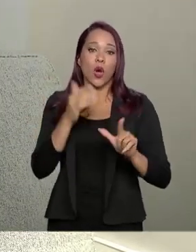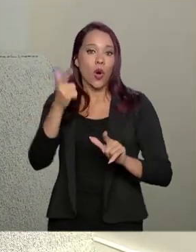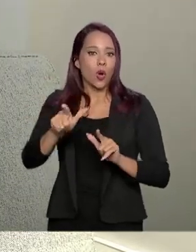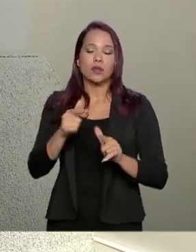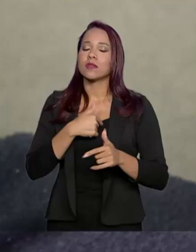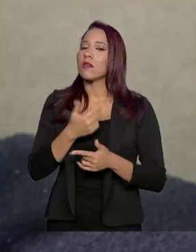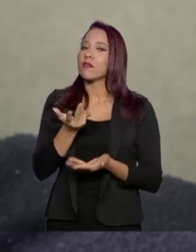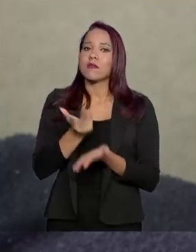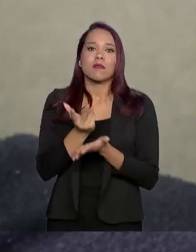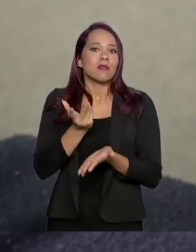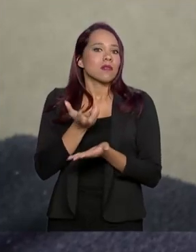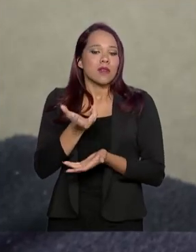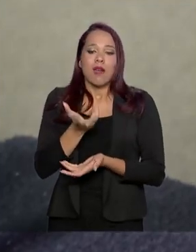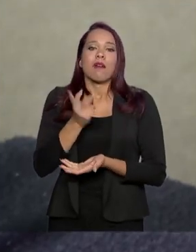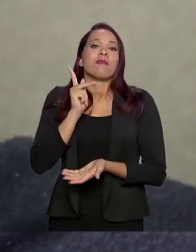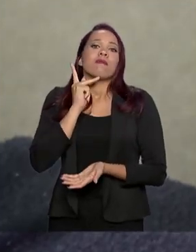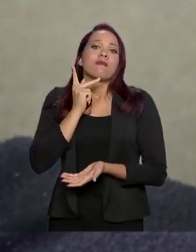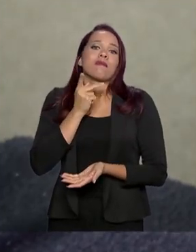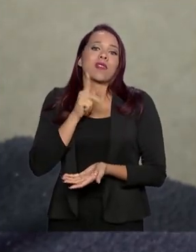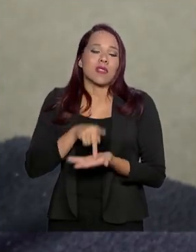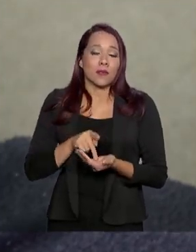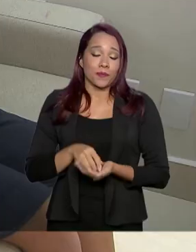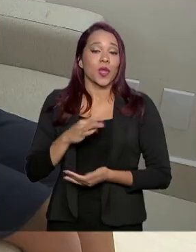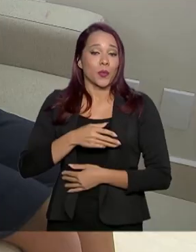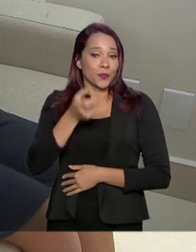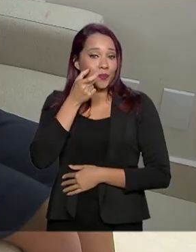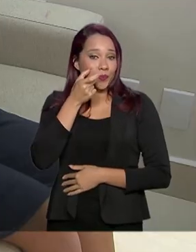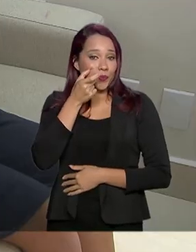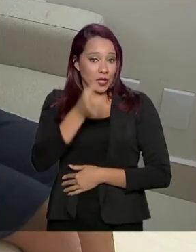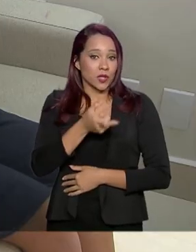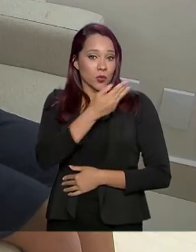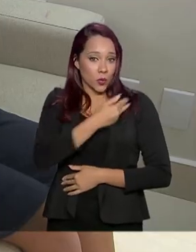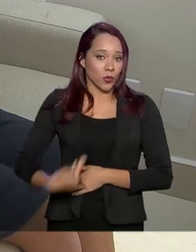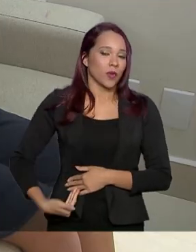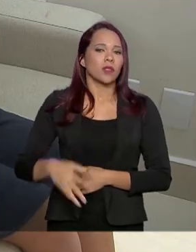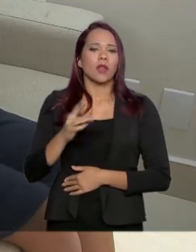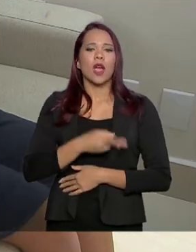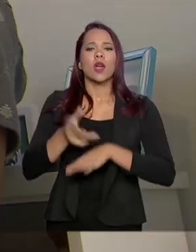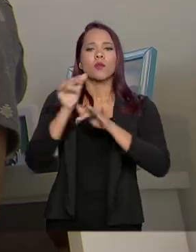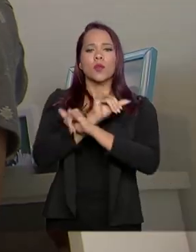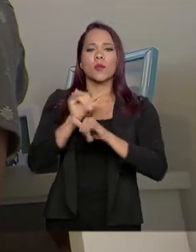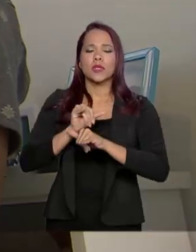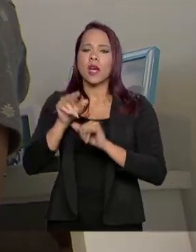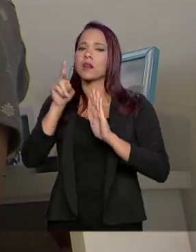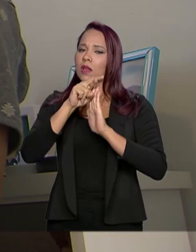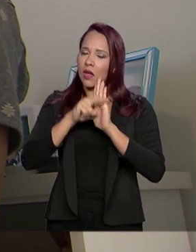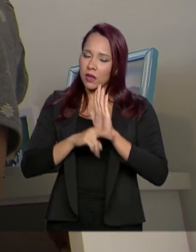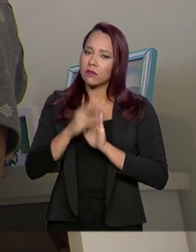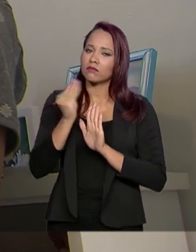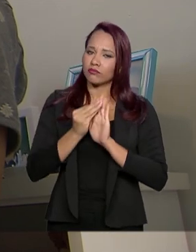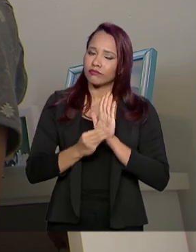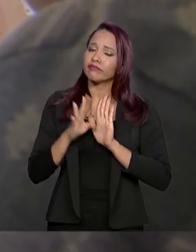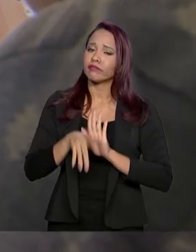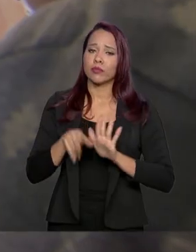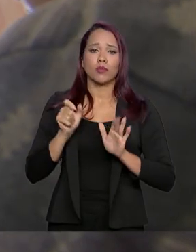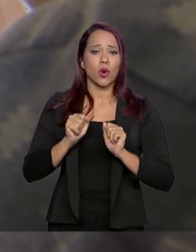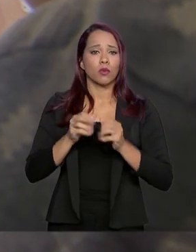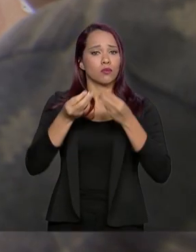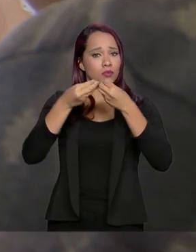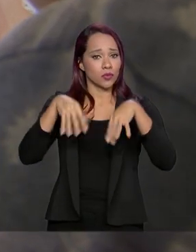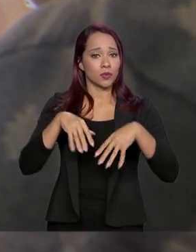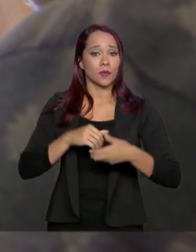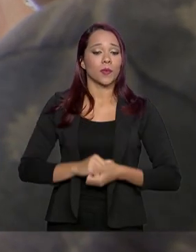você realmente quer. A intenção do governo federal é regulamentar essa publicidade que pode ser prejudicial.